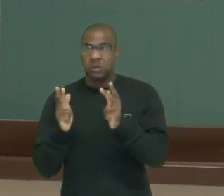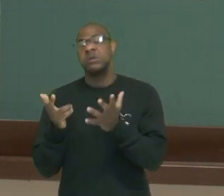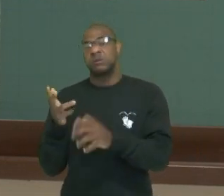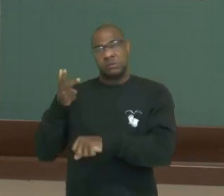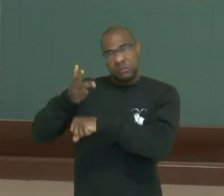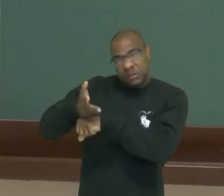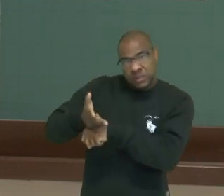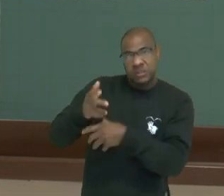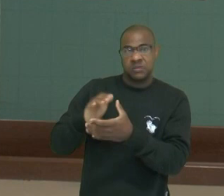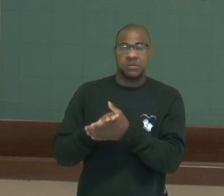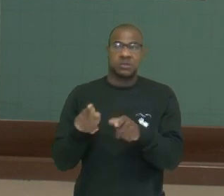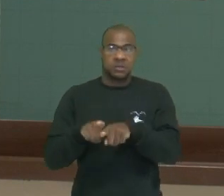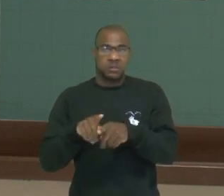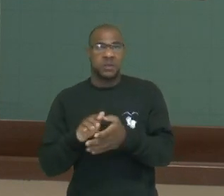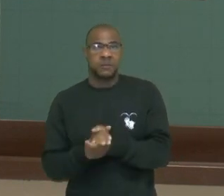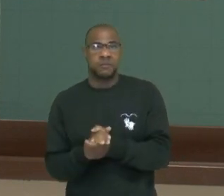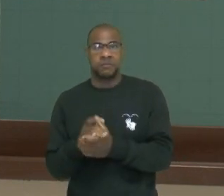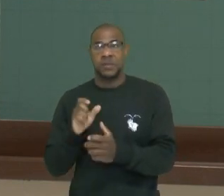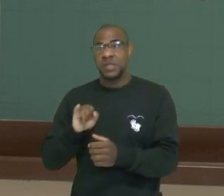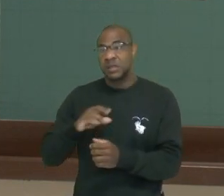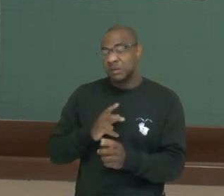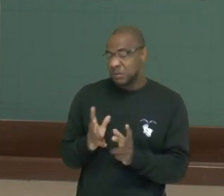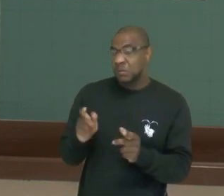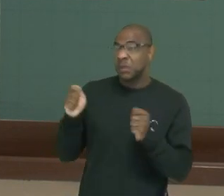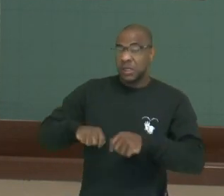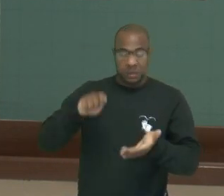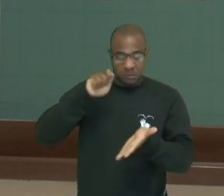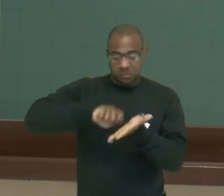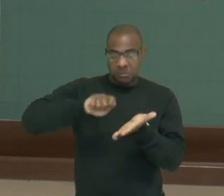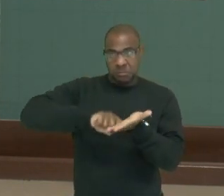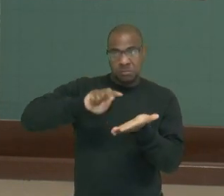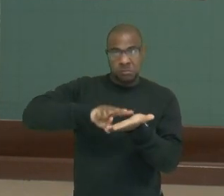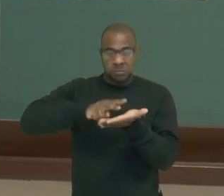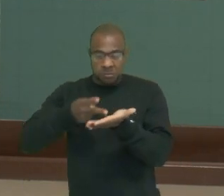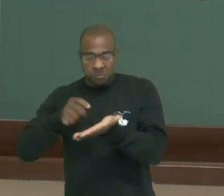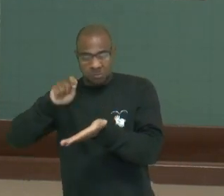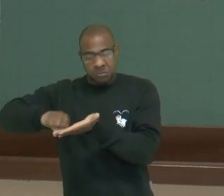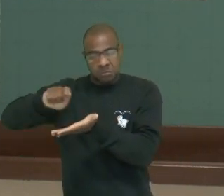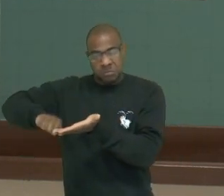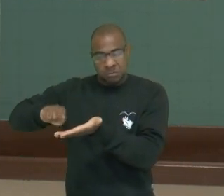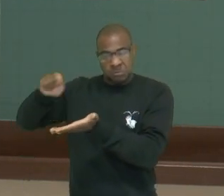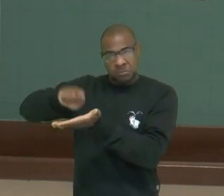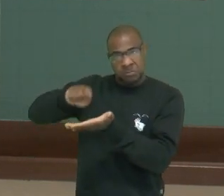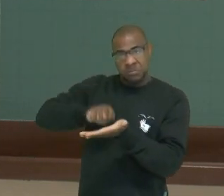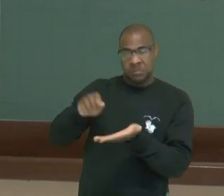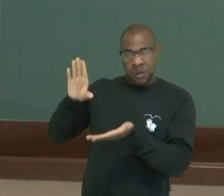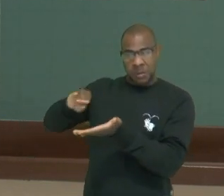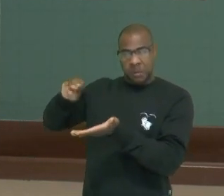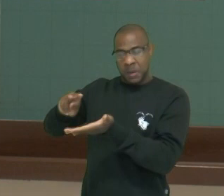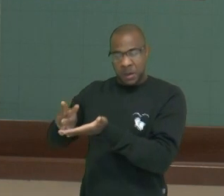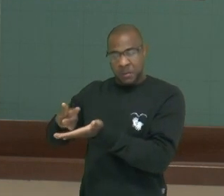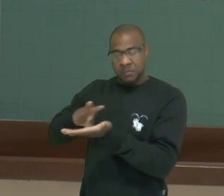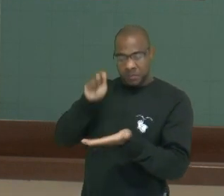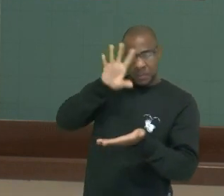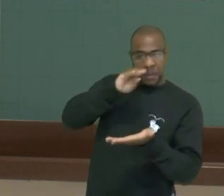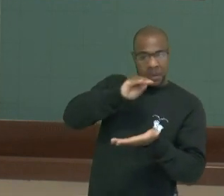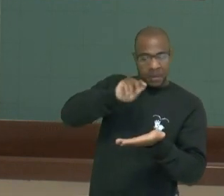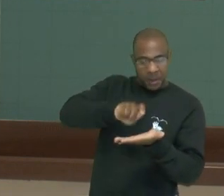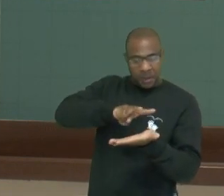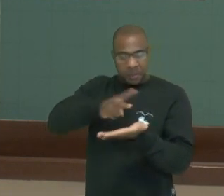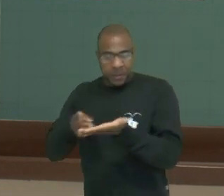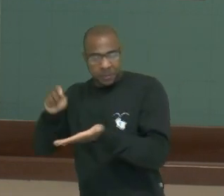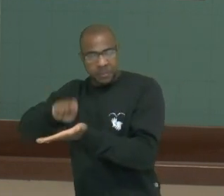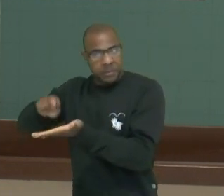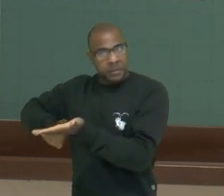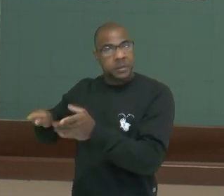áudio ou de uma edição de transcrição mesmo, de transformar a fala, a gravação em palavras,